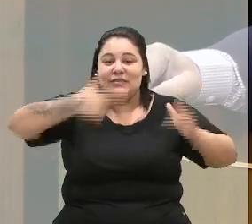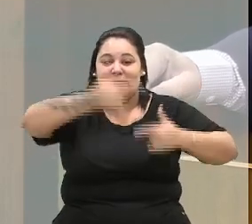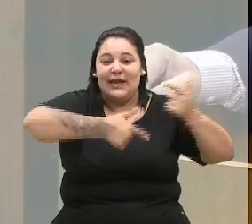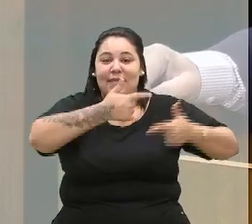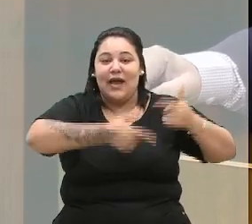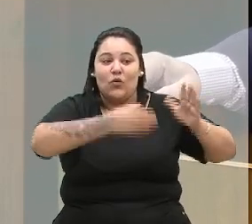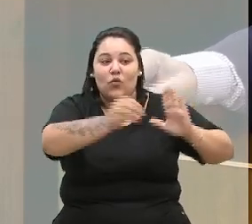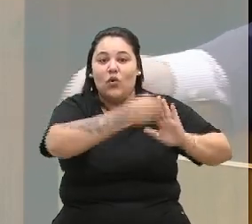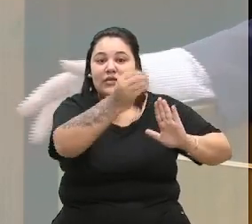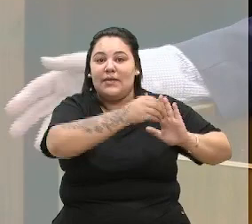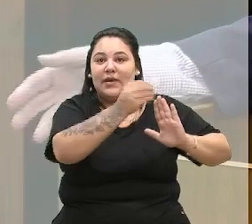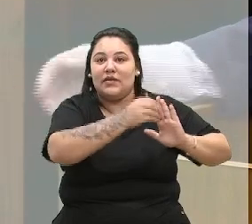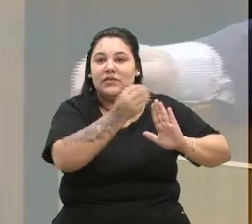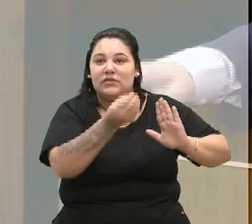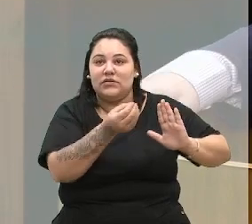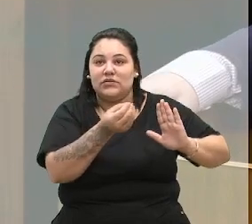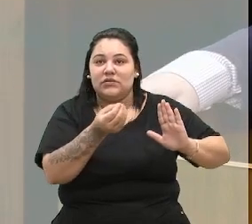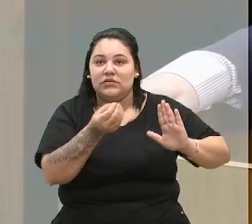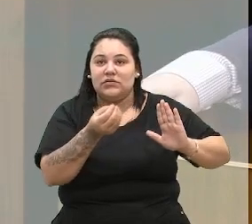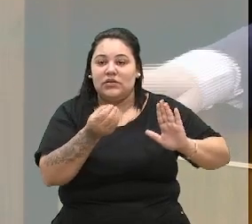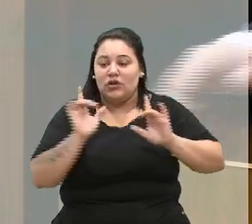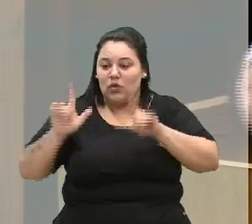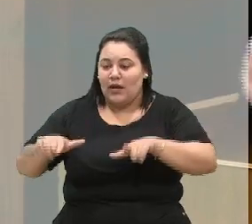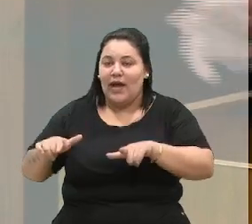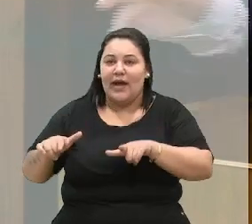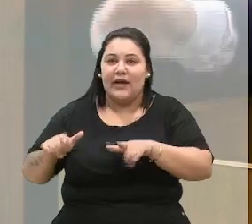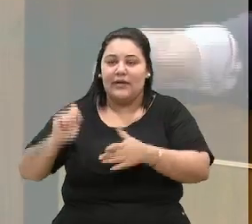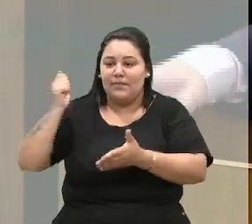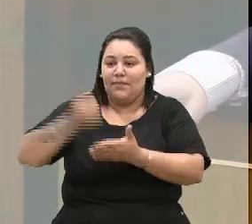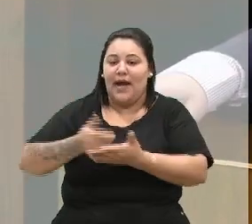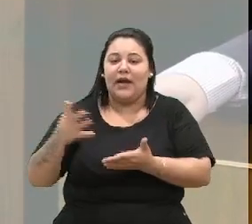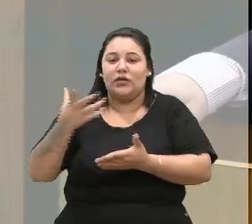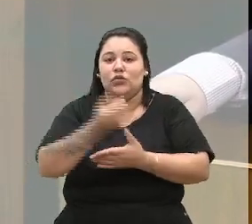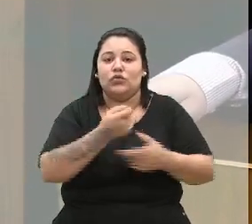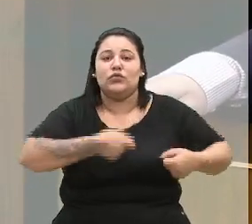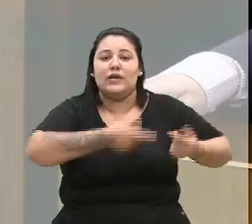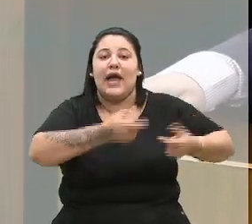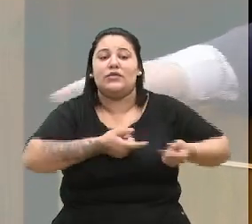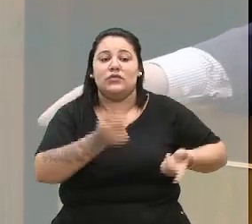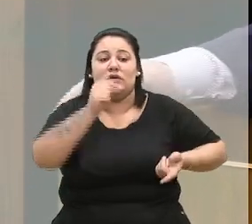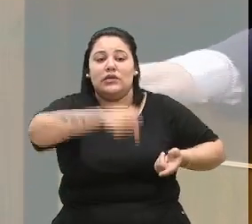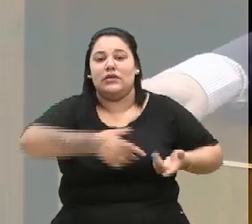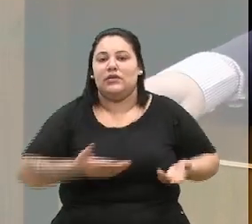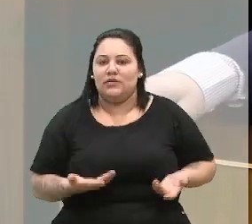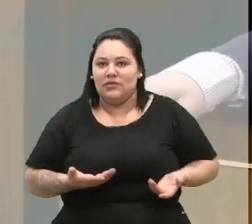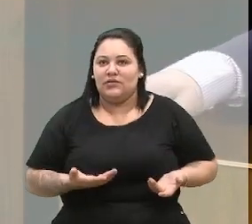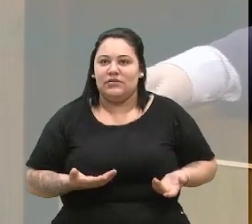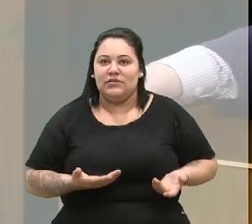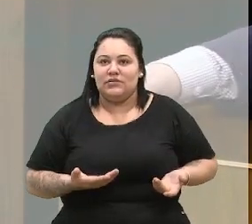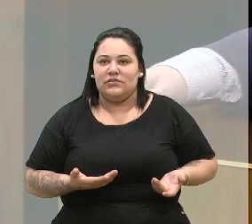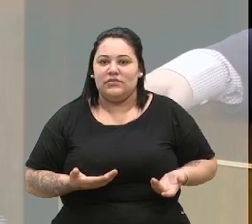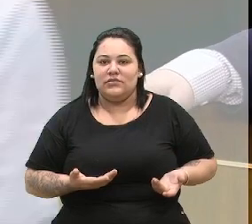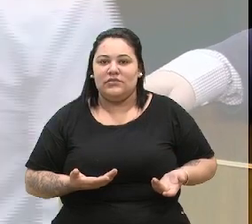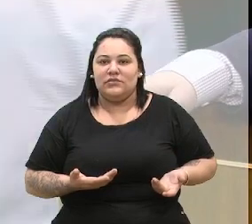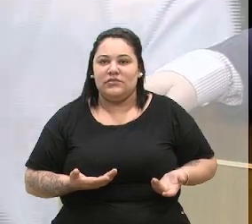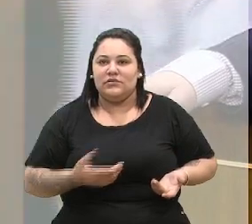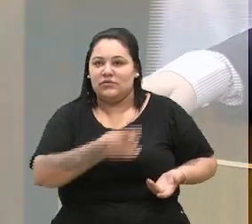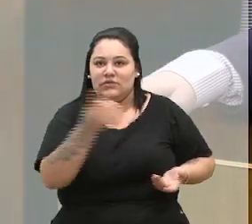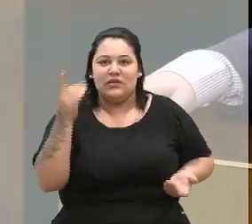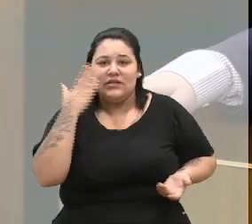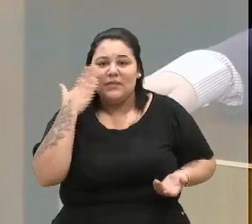orçamento. Da onde vem o nosso dinheiro aqui, que paga todas as nossas despesas aqui? Vem do pagador de impostos, nós sabemos